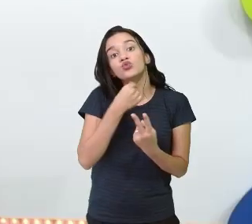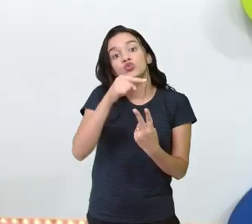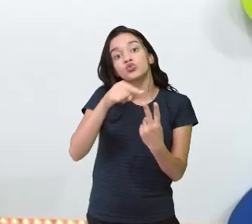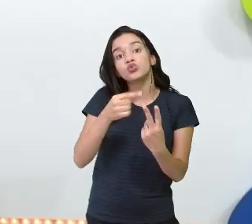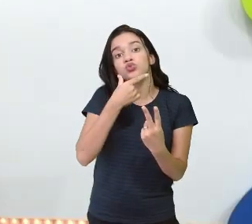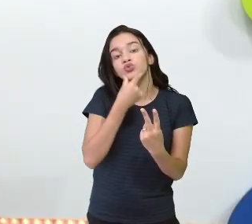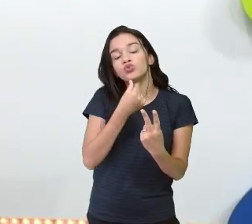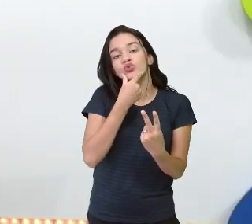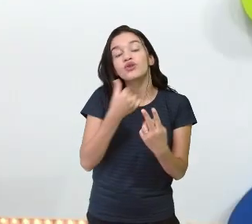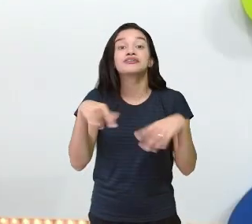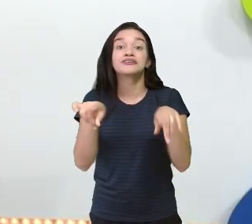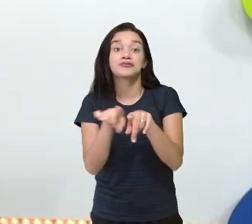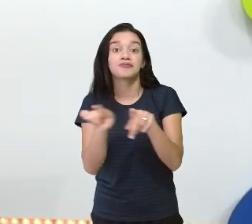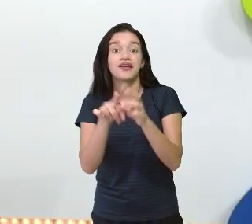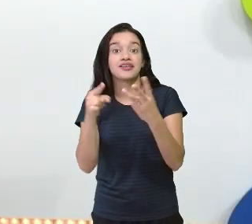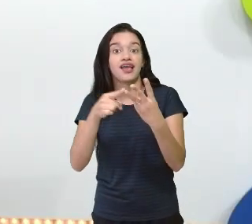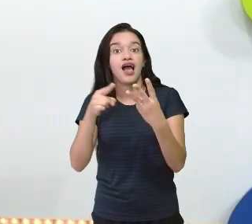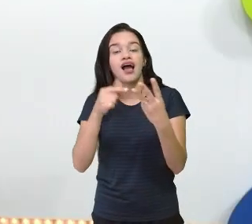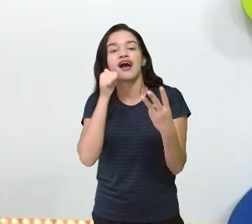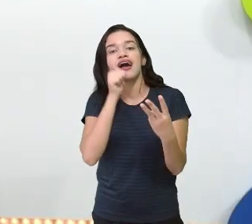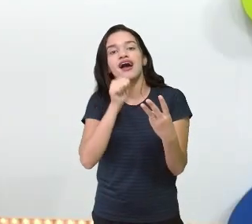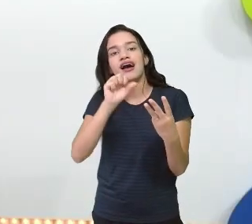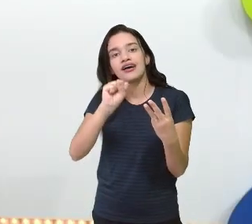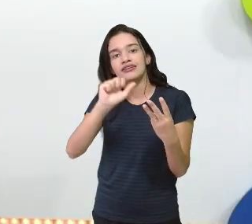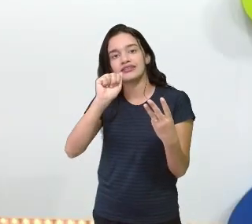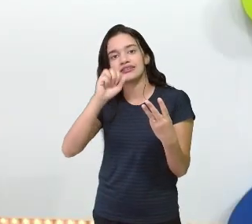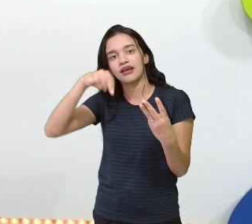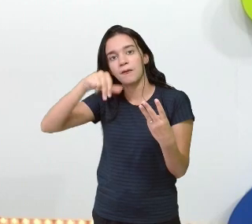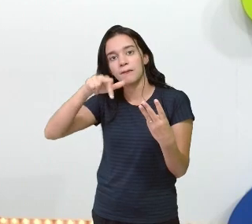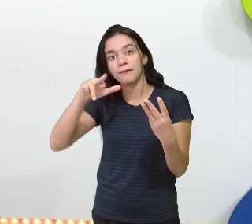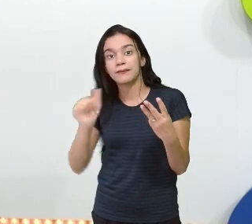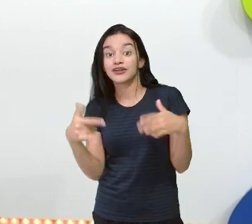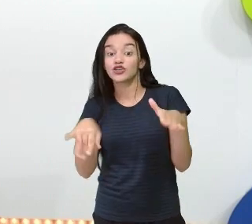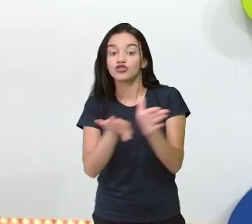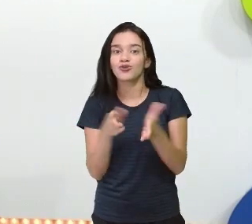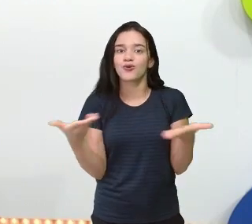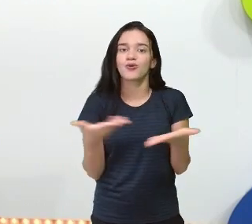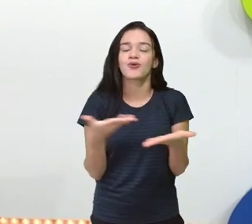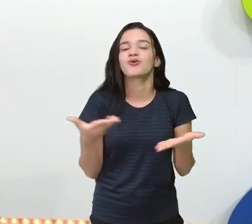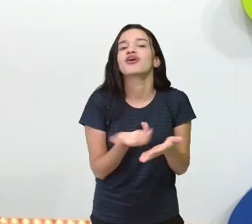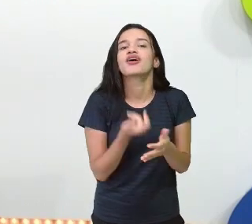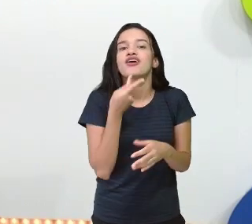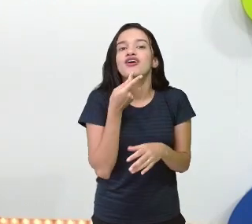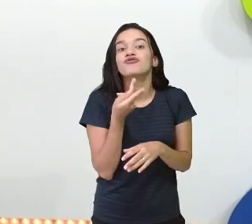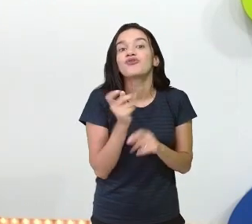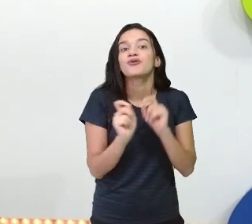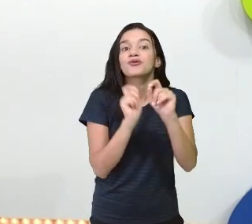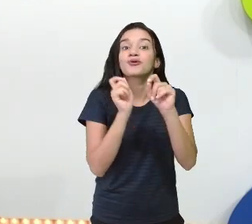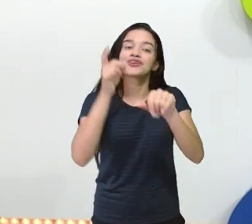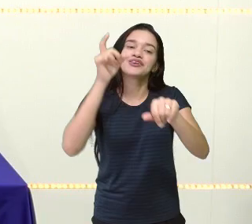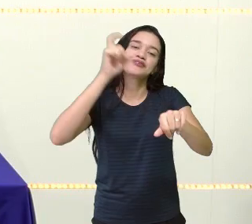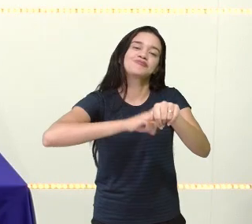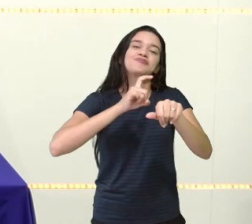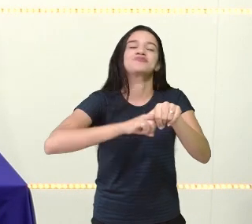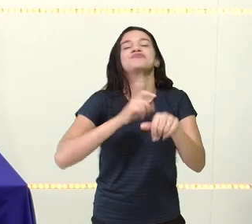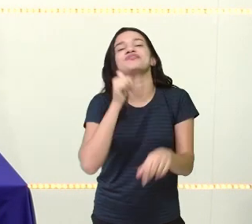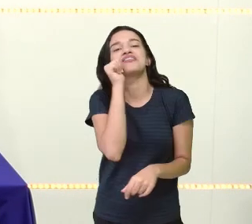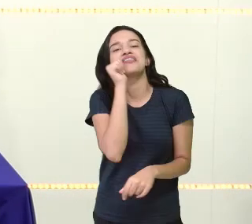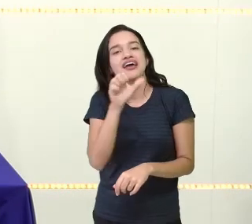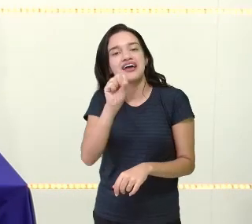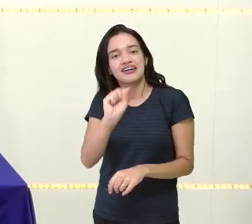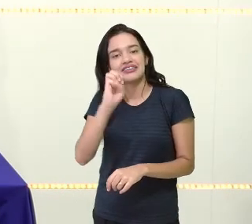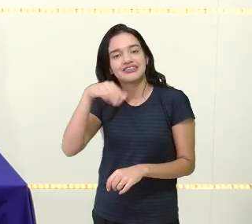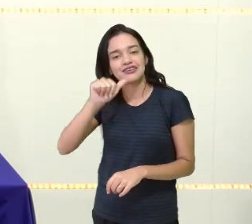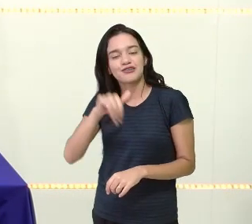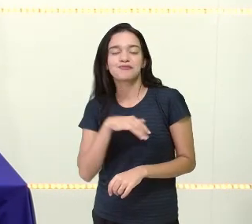Darlison e a Samara, que chegou agora também. Bom dia, Samara. Eles disseram que é o relógio. Samara! Já